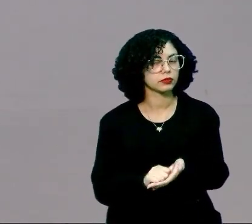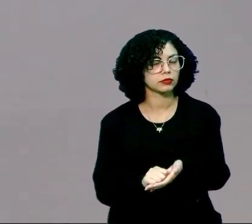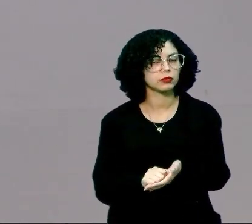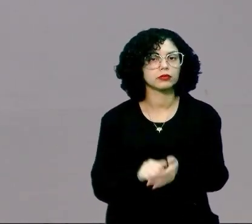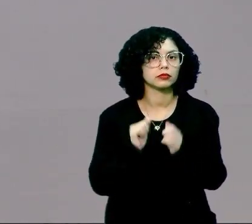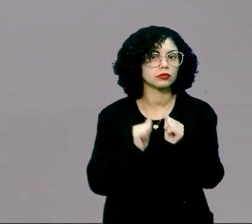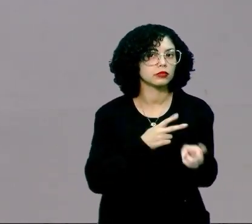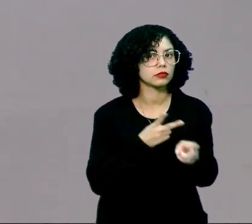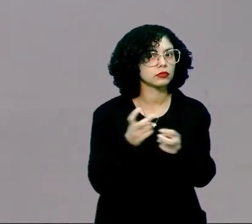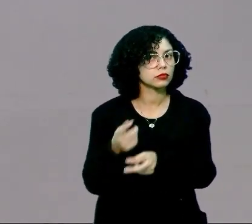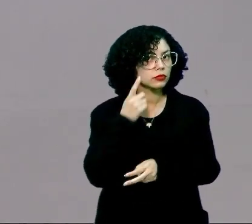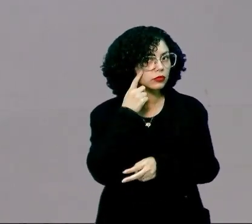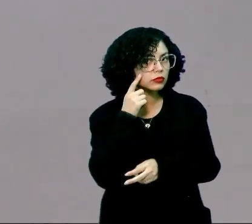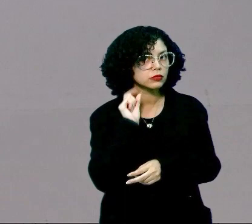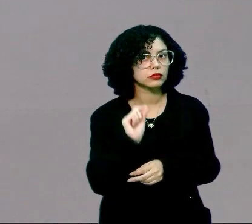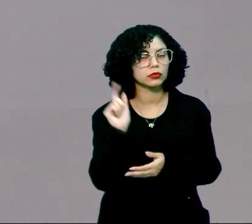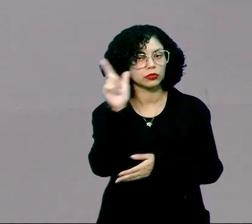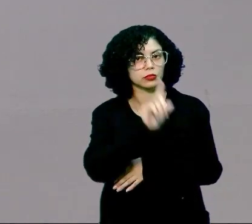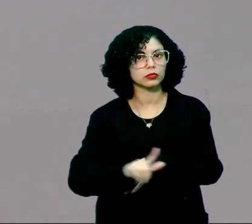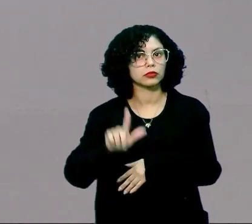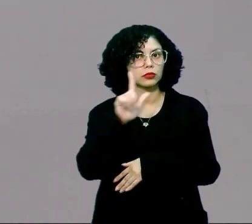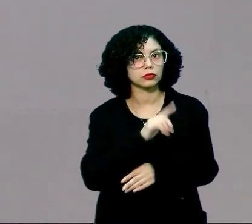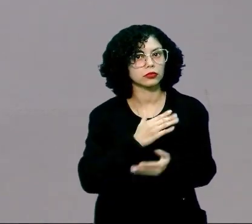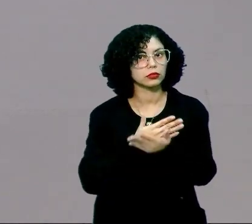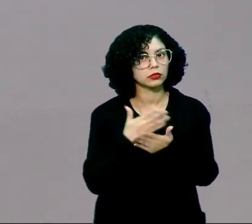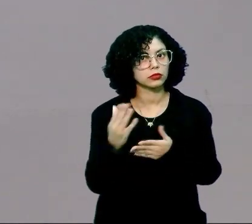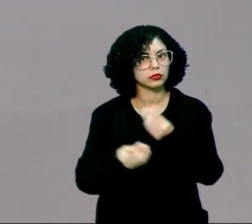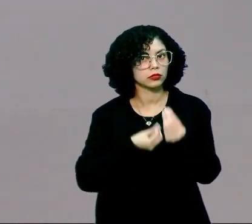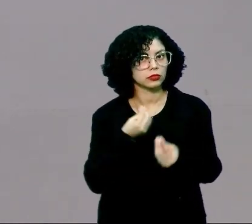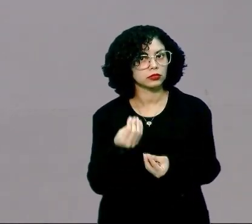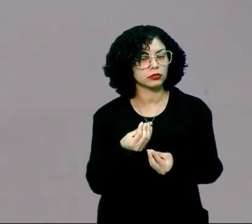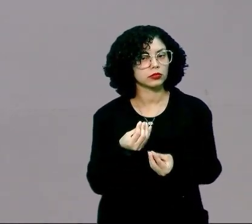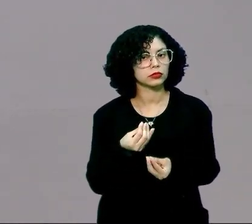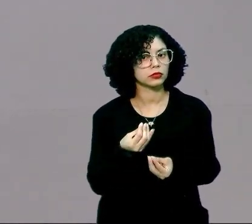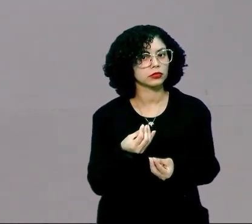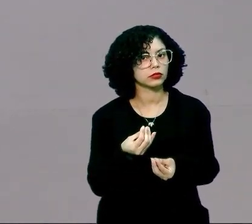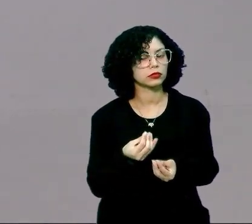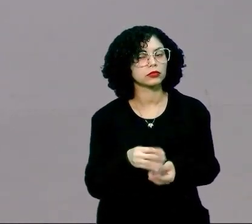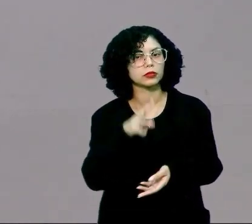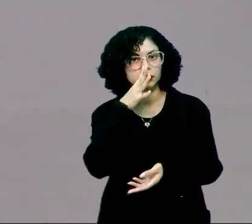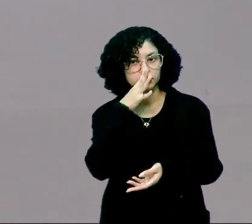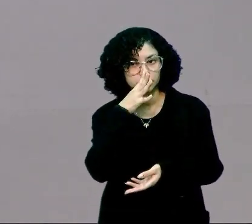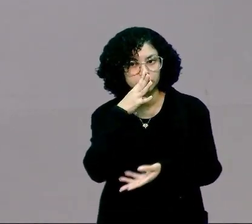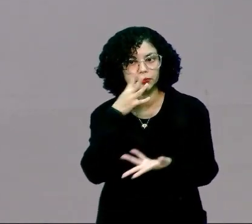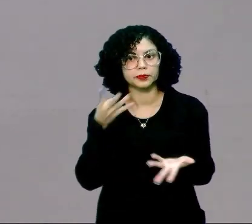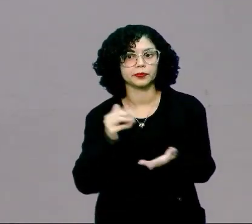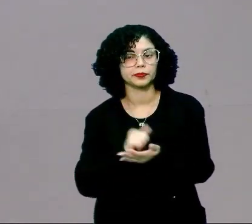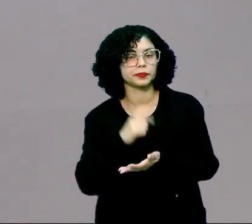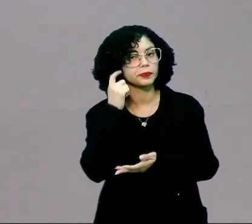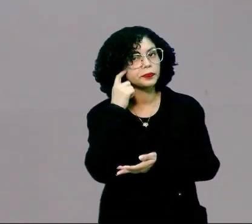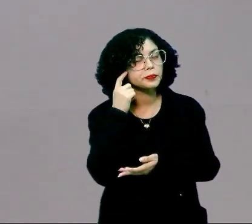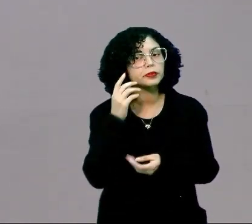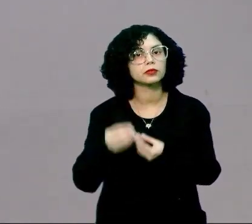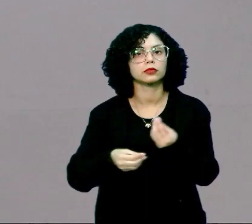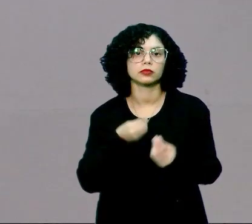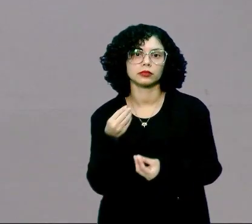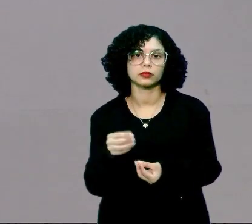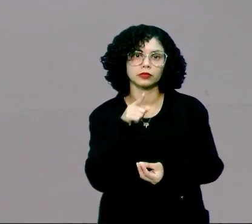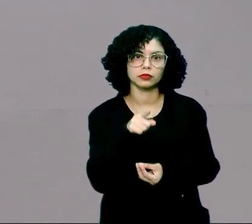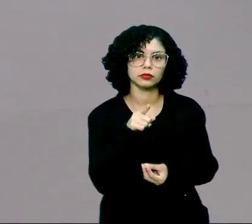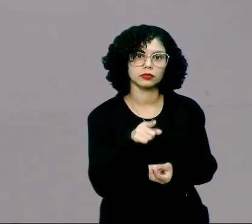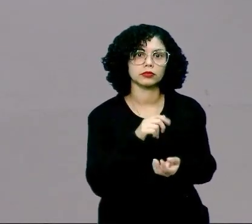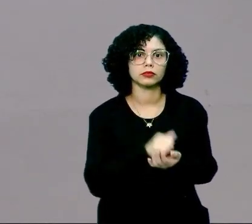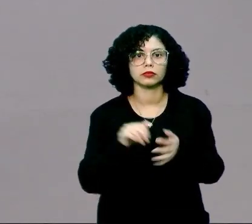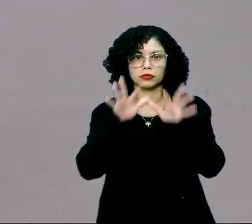gente pode pensar aqui na literatura, inicialmente, como essa forma de entretenimento. Então, imagina só, você que é